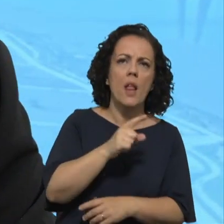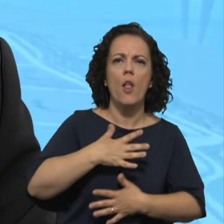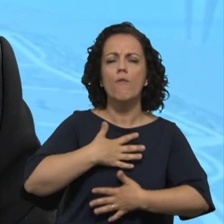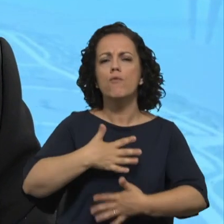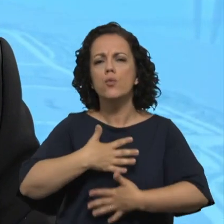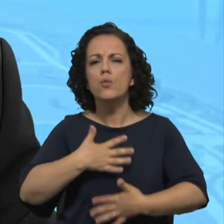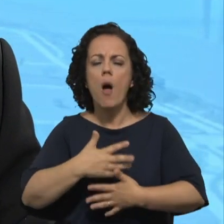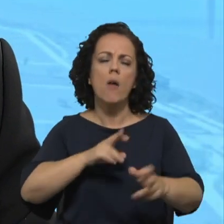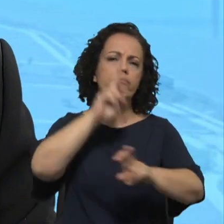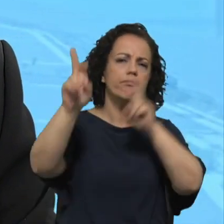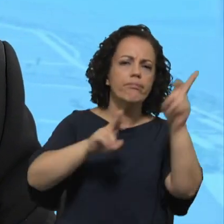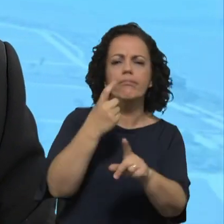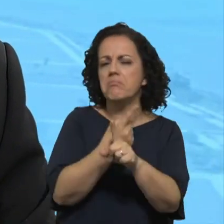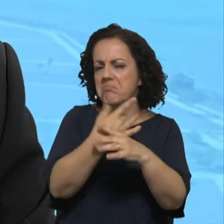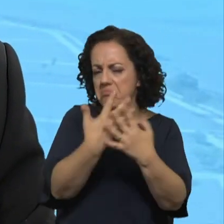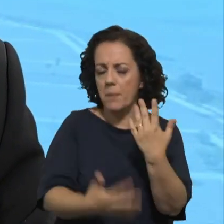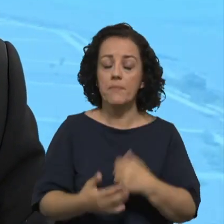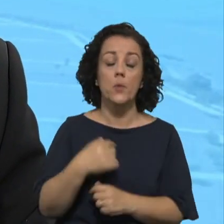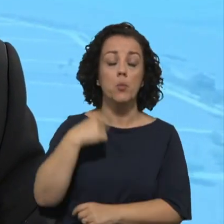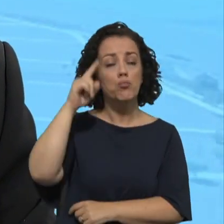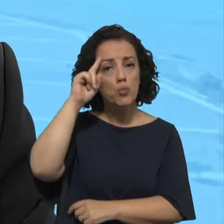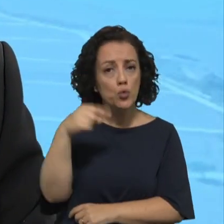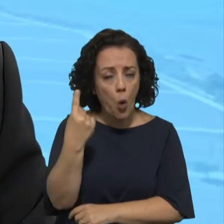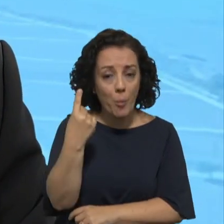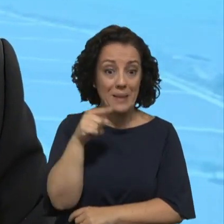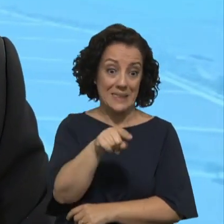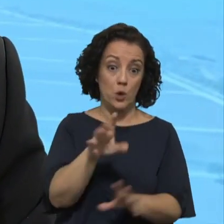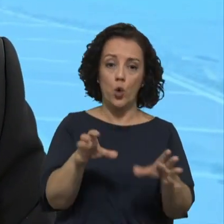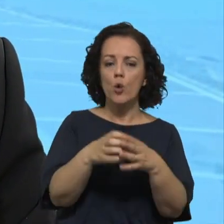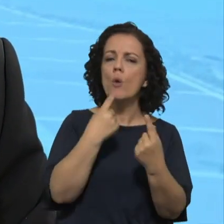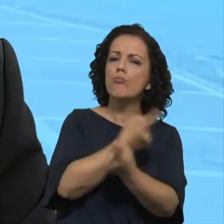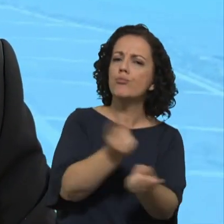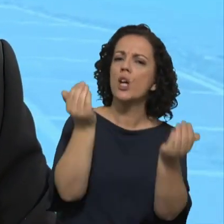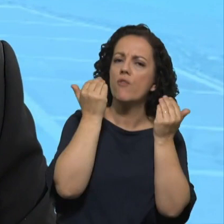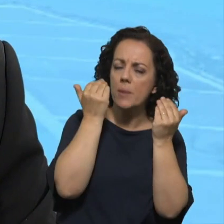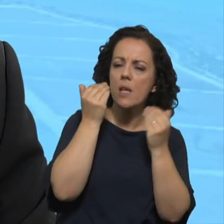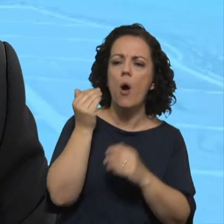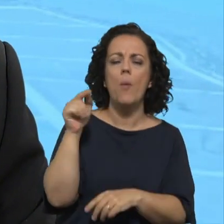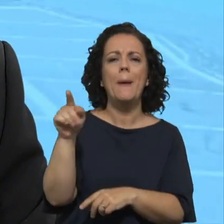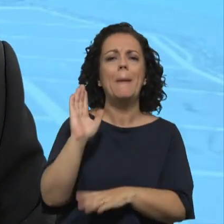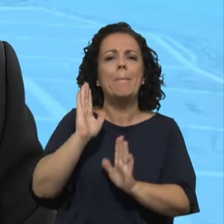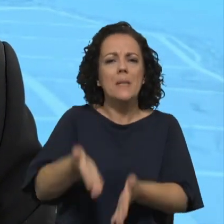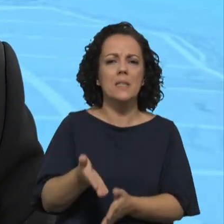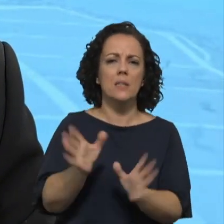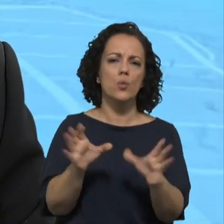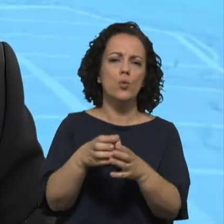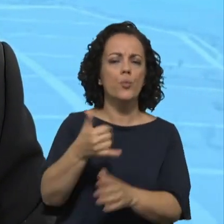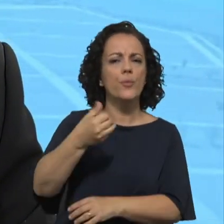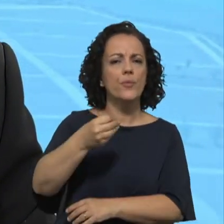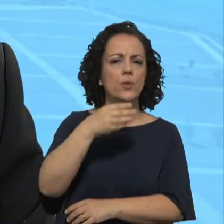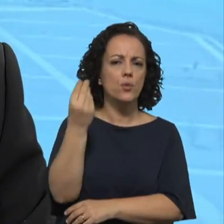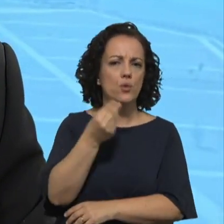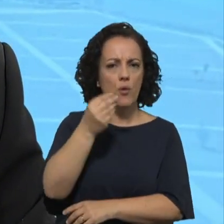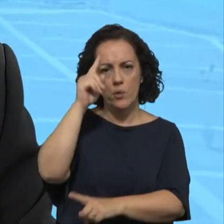etc. Entretanto, tomei conhecimento, foi anunciado nesse grupo, que estavam a precisar de um grupo de 20 jovens para